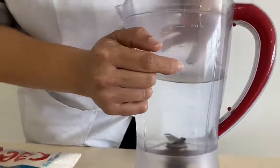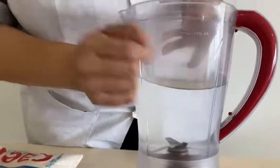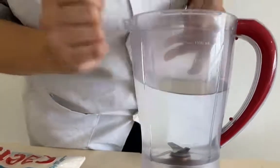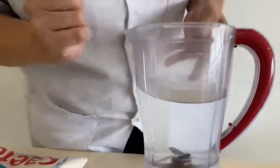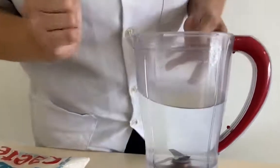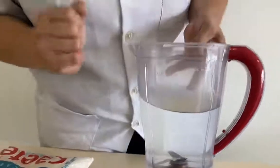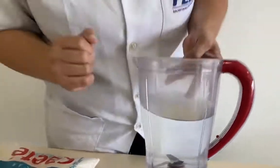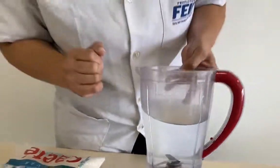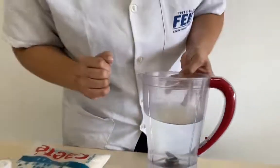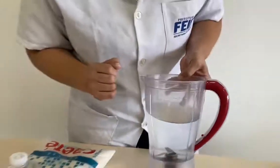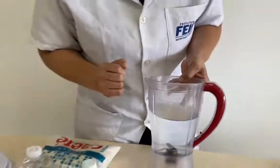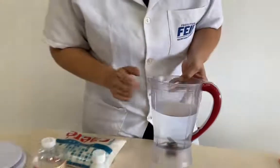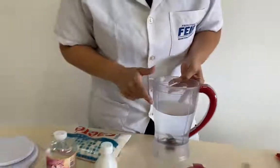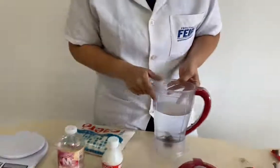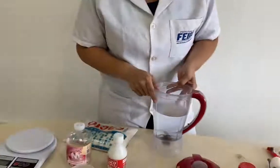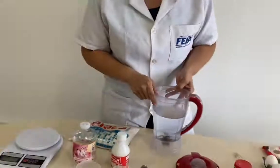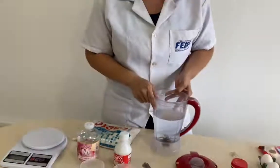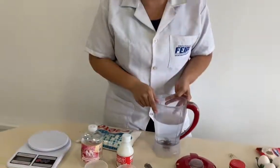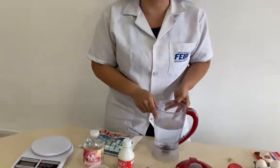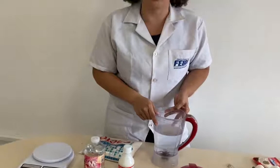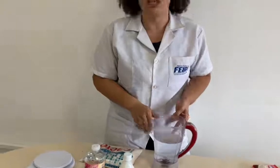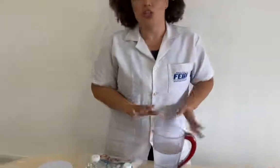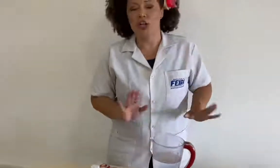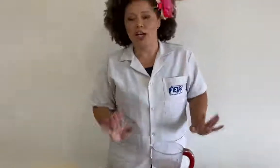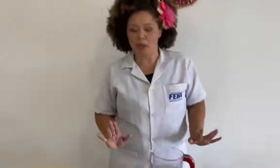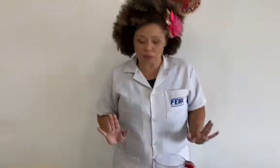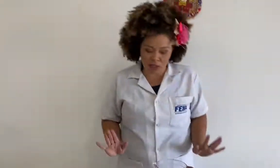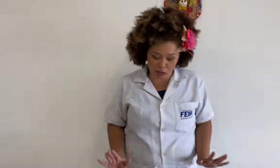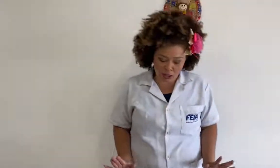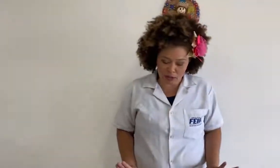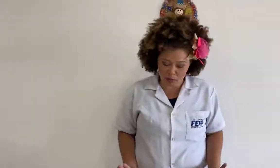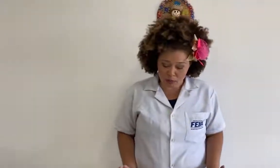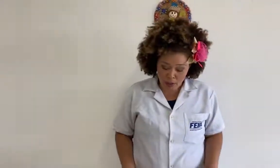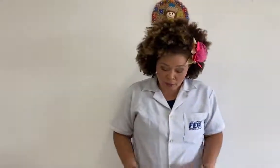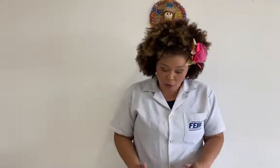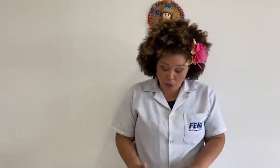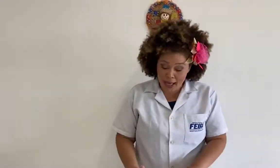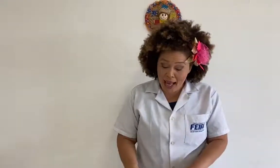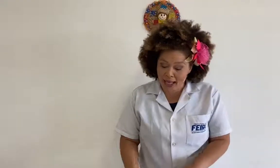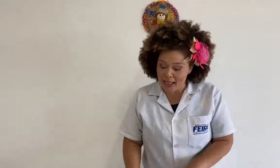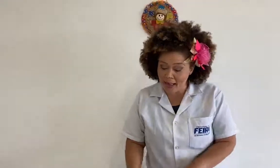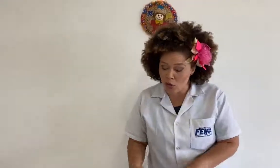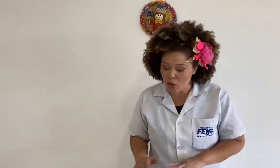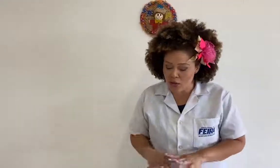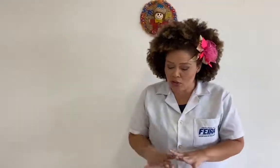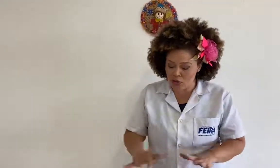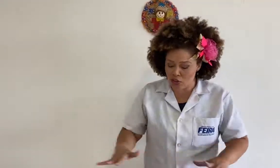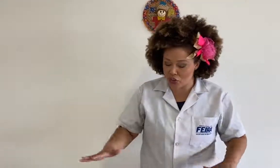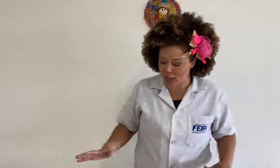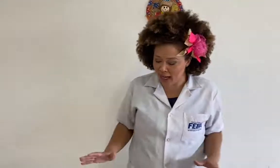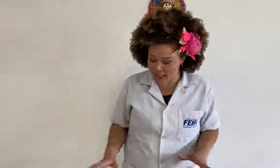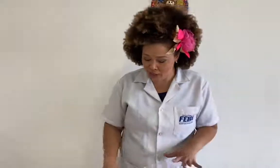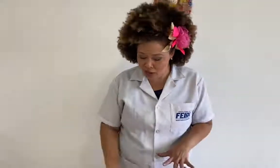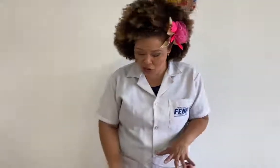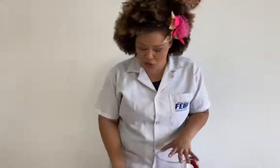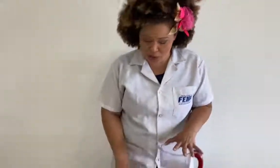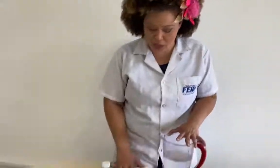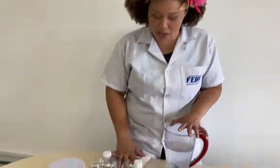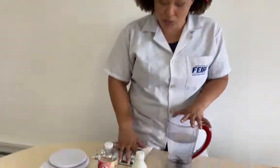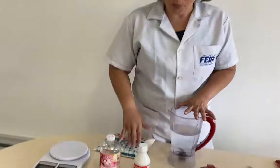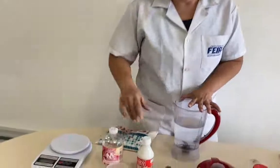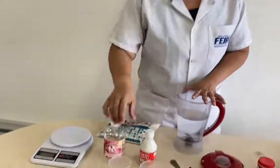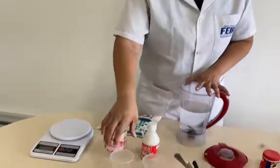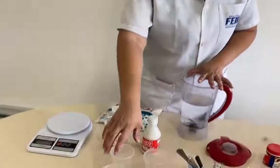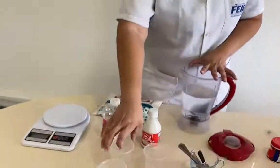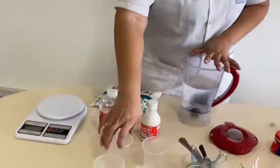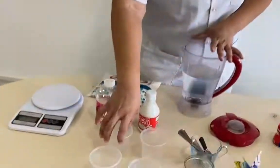mil. Aonde marca mil aqui quer dizer o seguinte, olha, chegamos em um litro. Bom, e aí tem outras coisas que a gente tem na casa da gente, não é